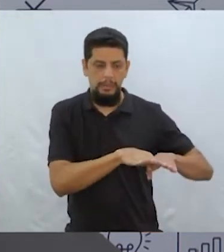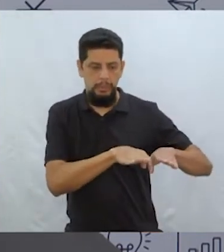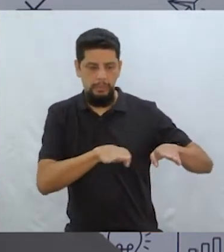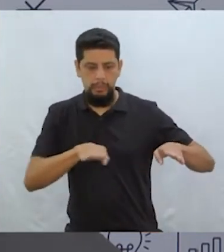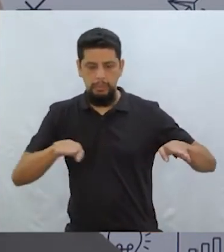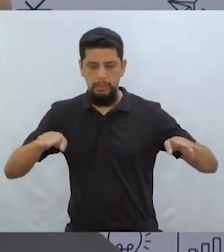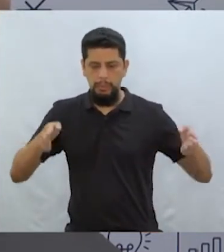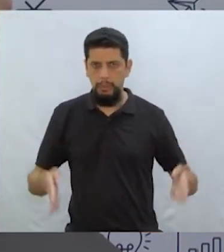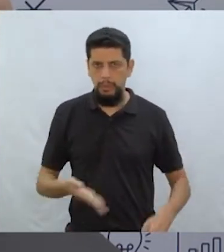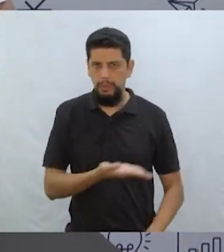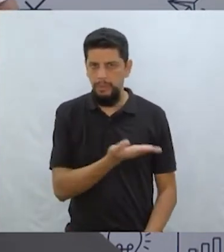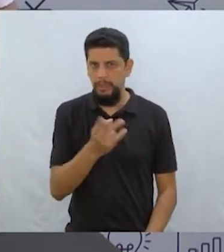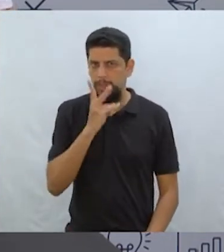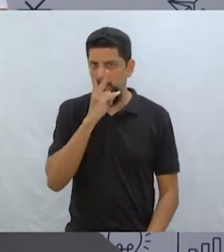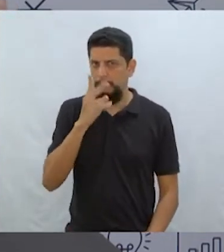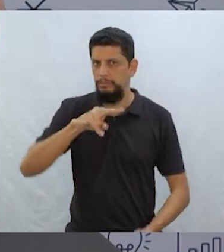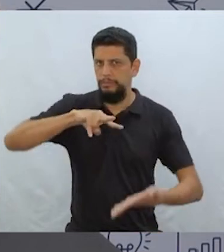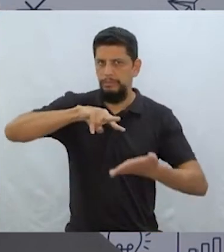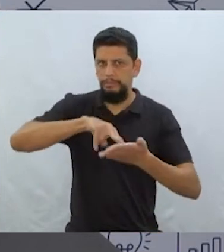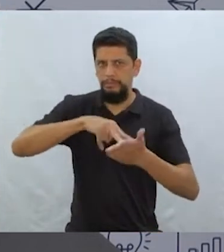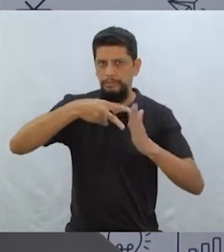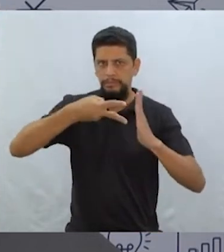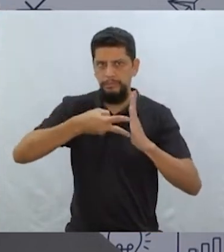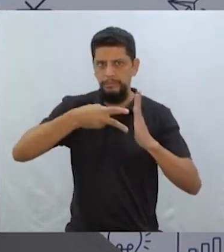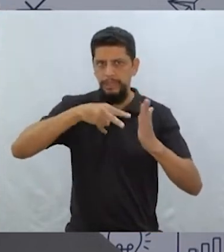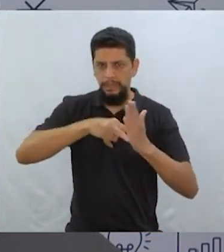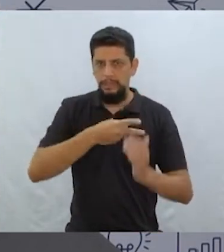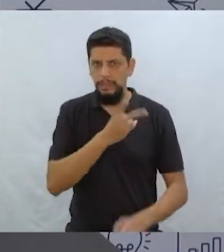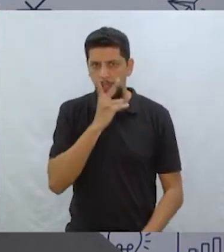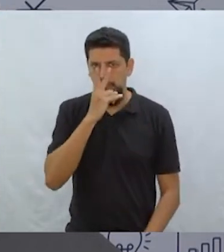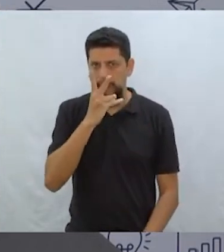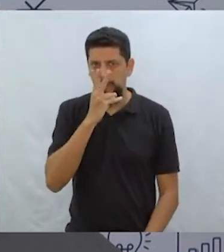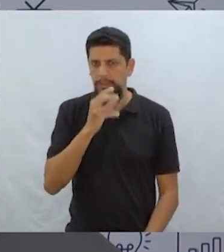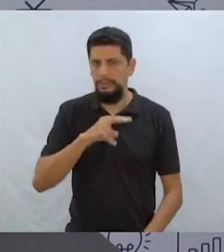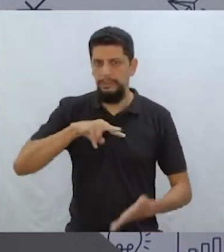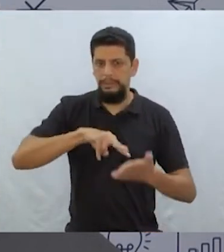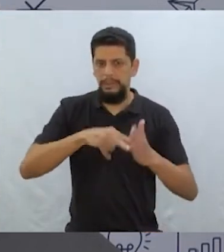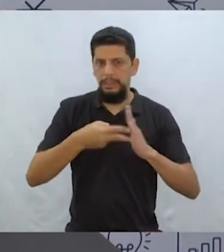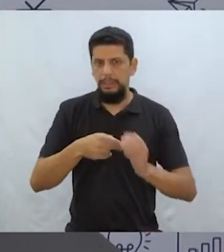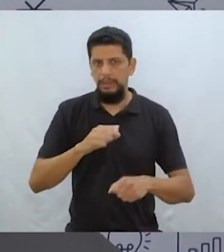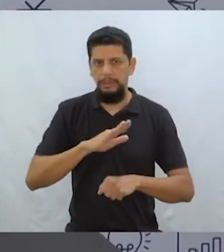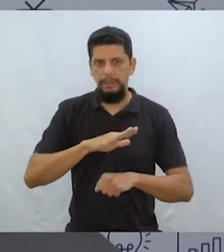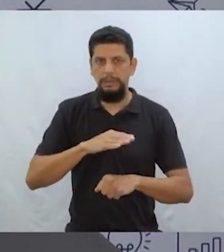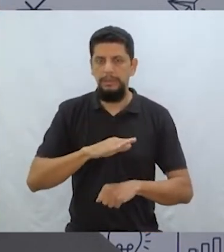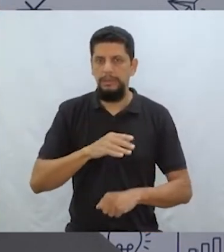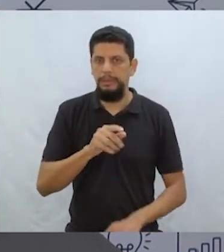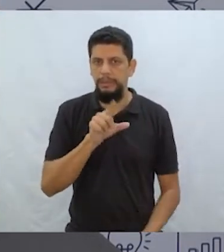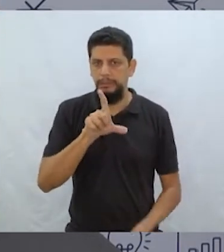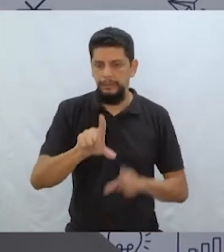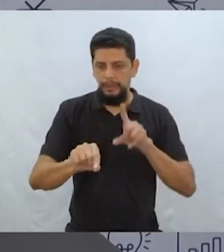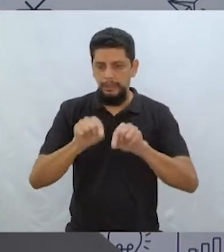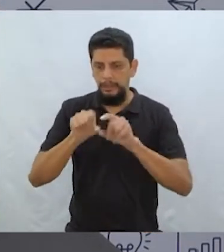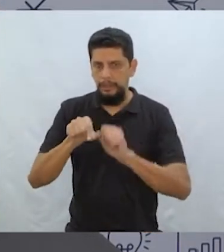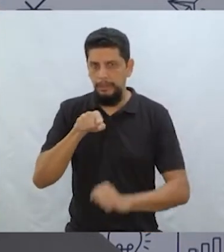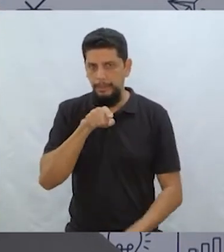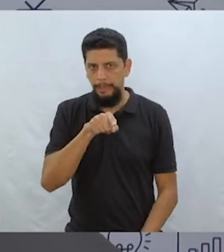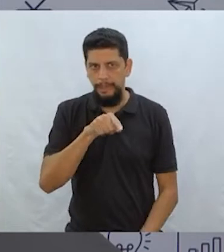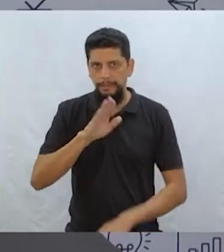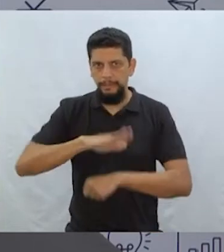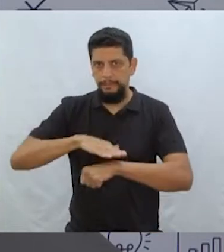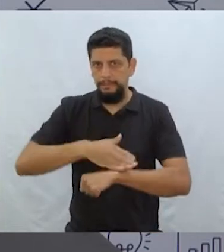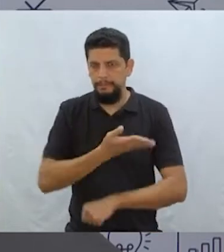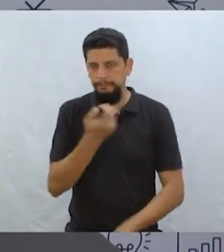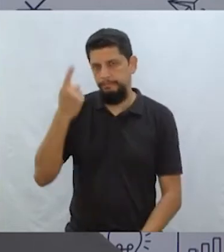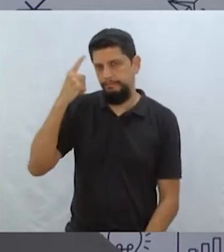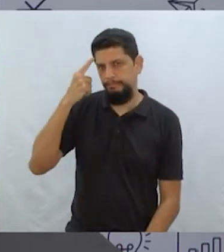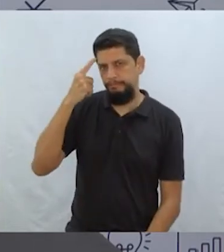mesa colônia O que você acha que significa que você acha que significa eu vou dar as opções para vocês vou dar